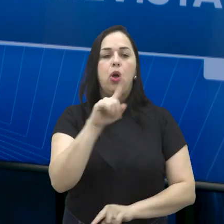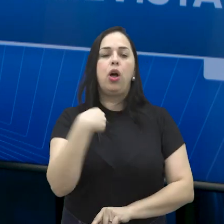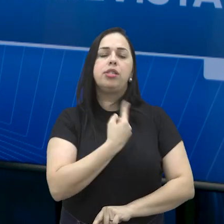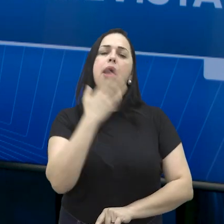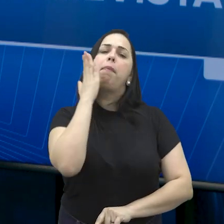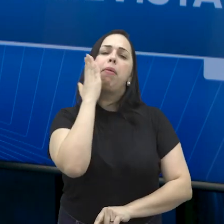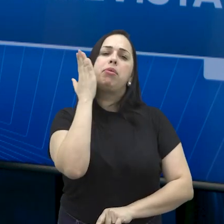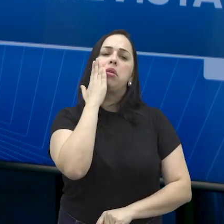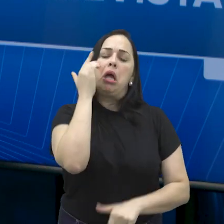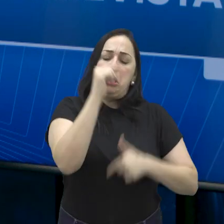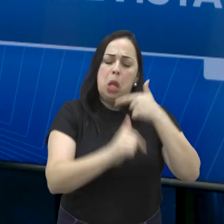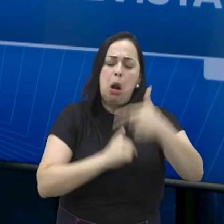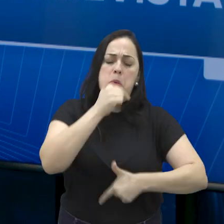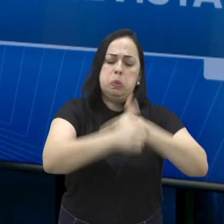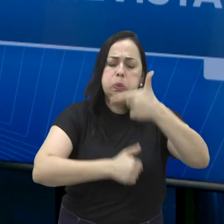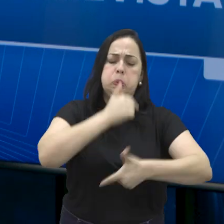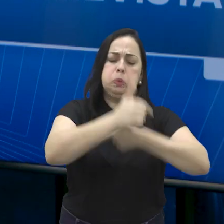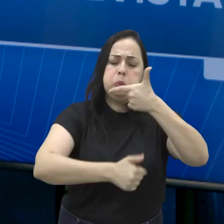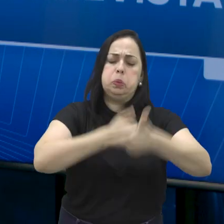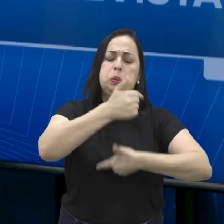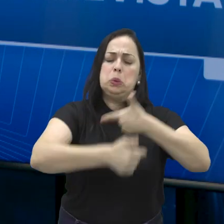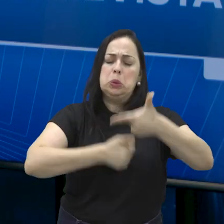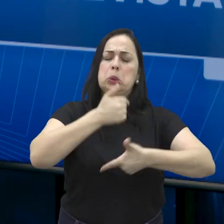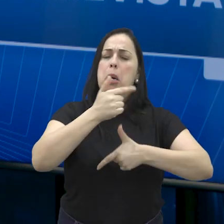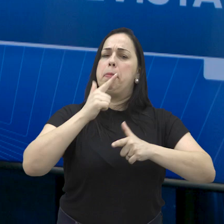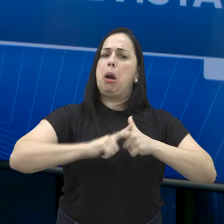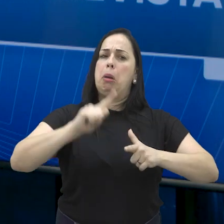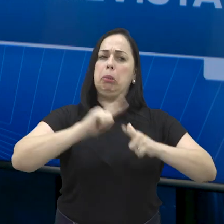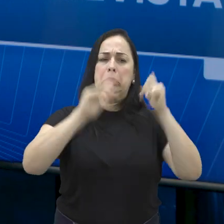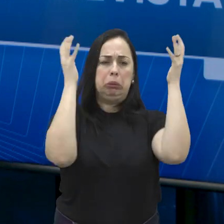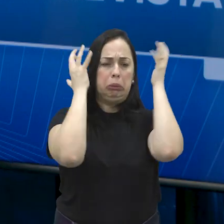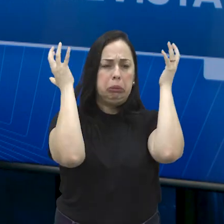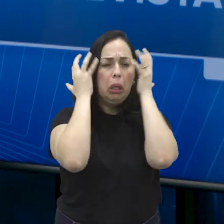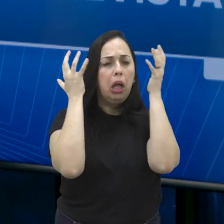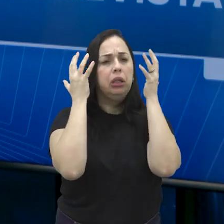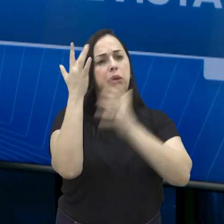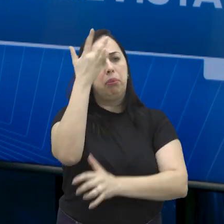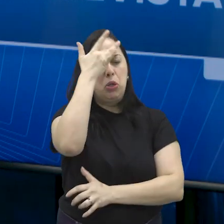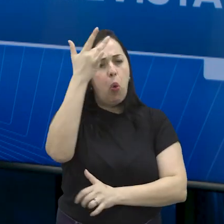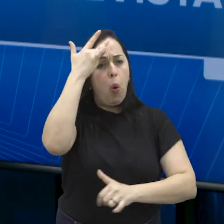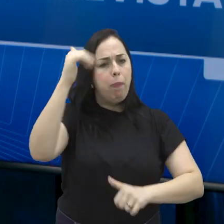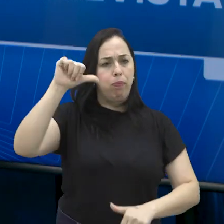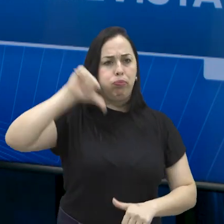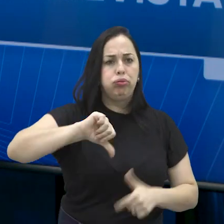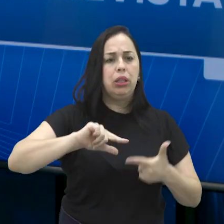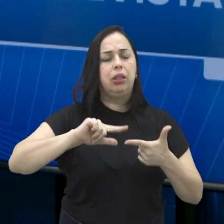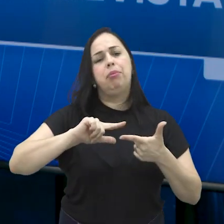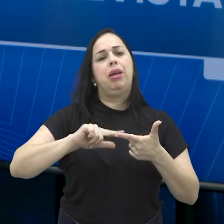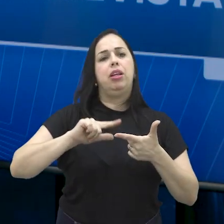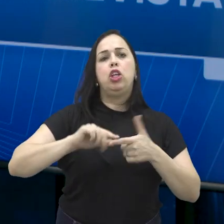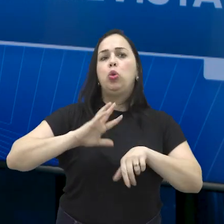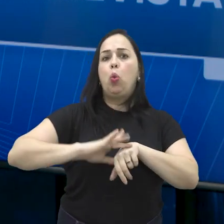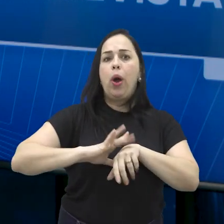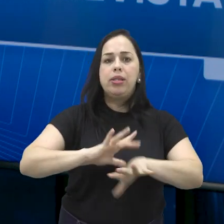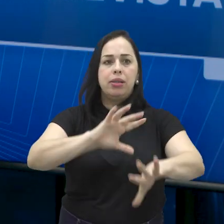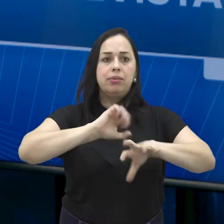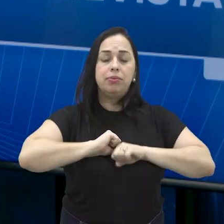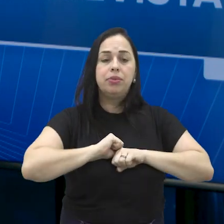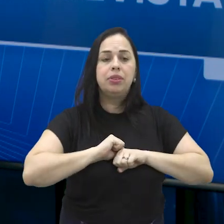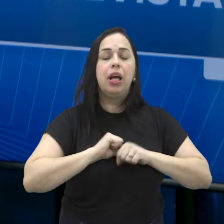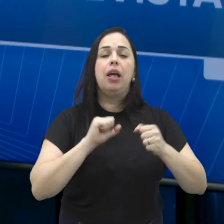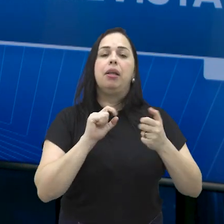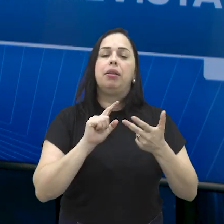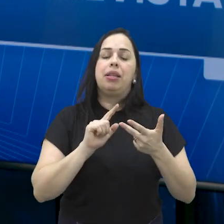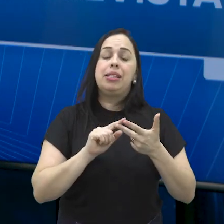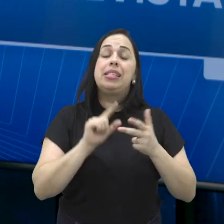jornada exaustiva geram problemas psicológicos e até de doenças em geral. Diminuir um pouquinho